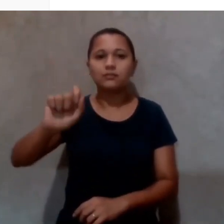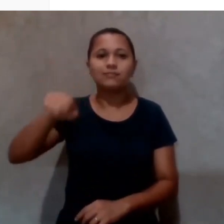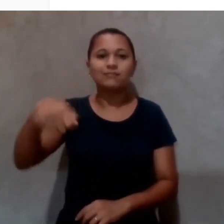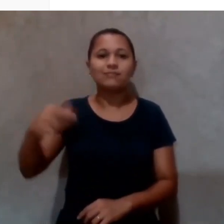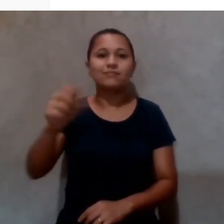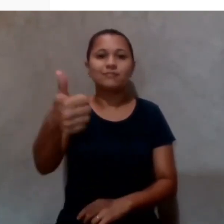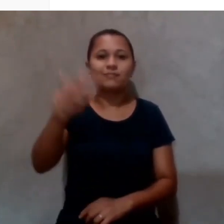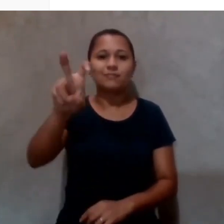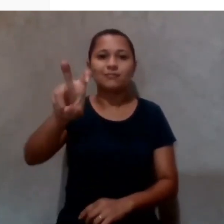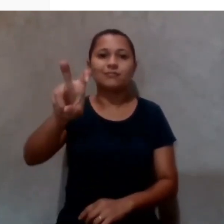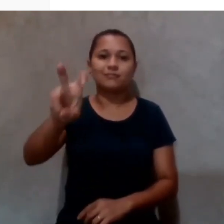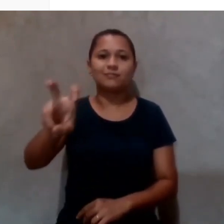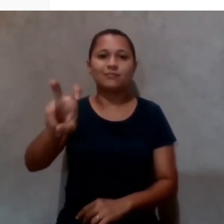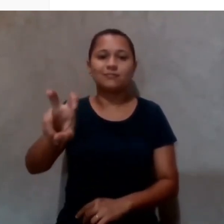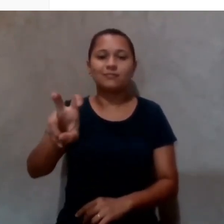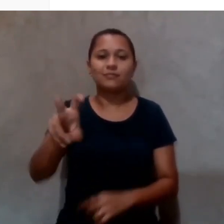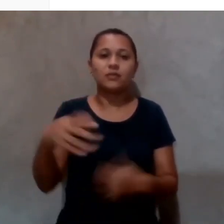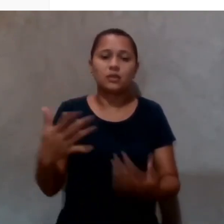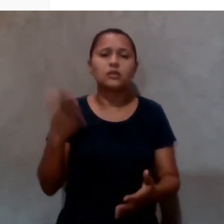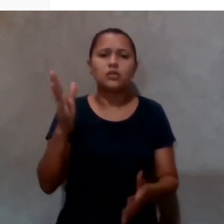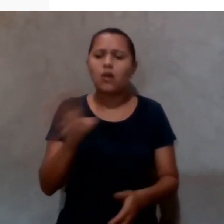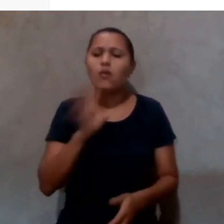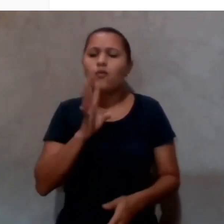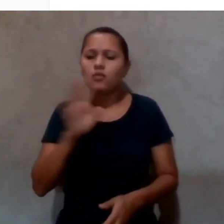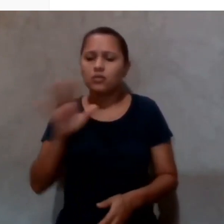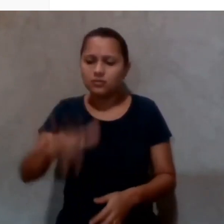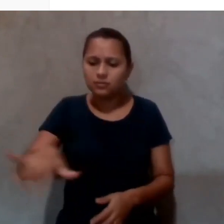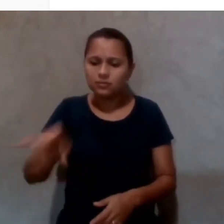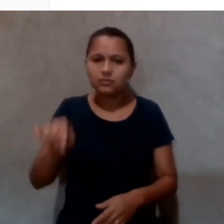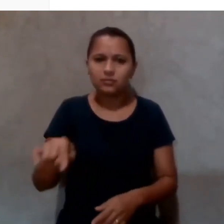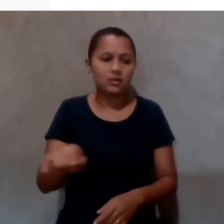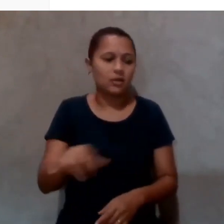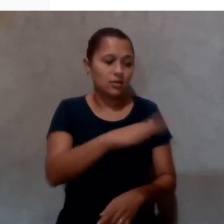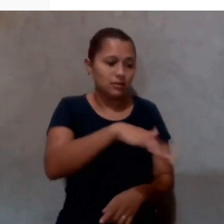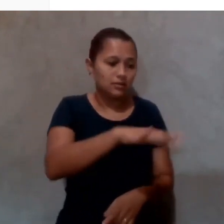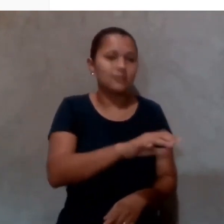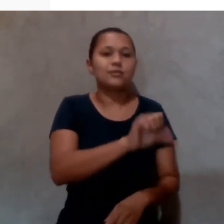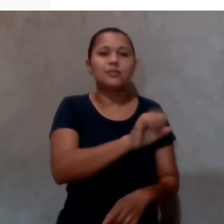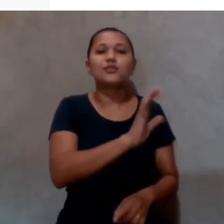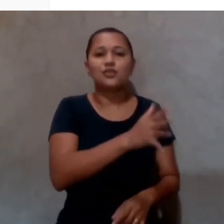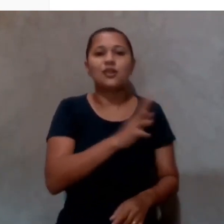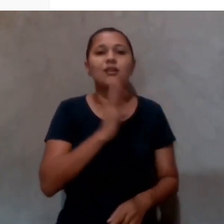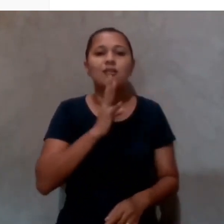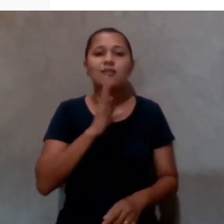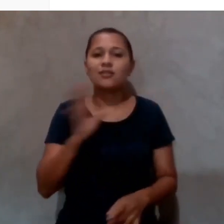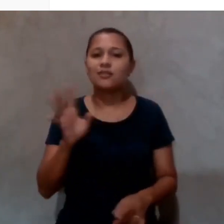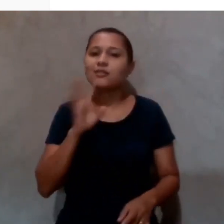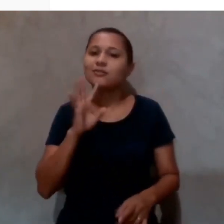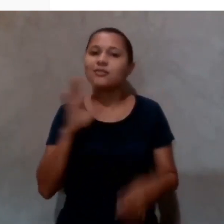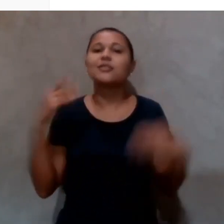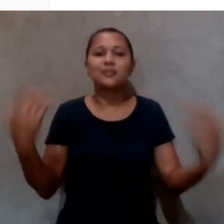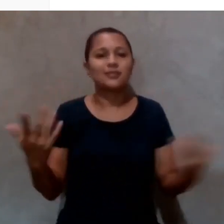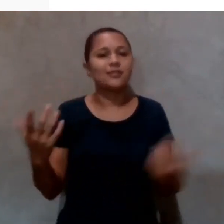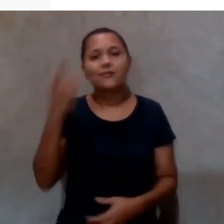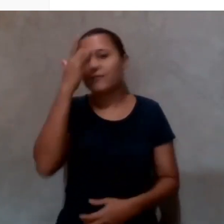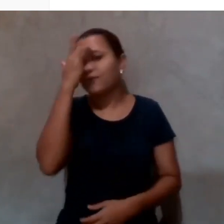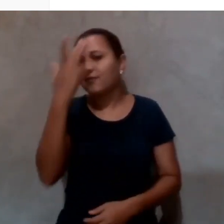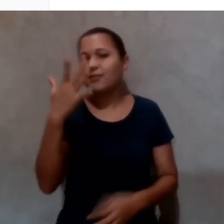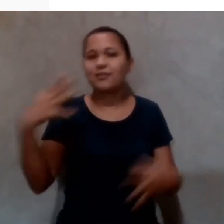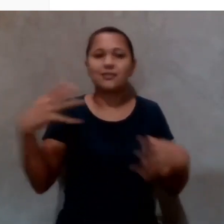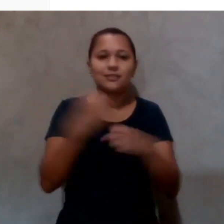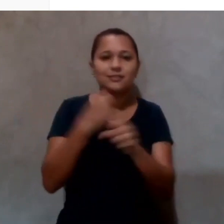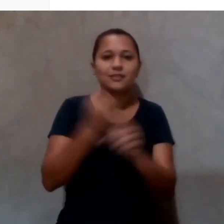agora fica fácil de calcular a probabilidade de se encontrar cara em 4 lançamentos.